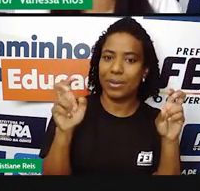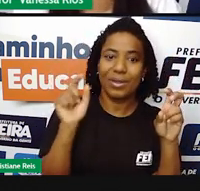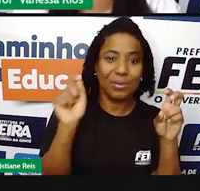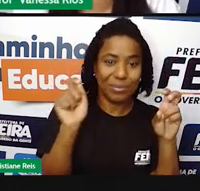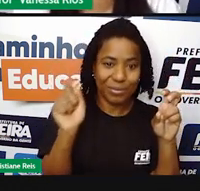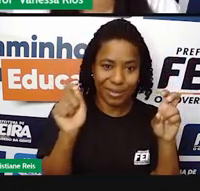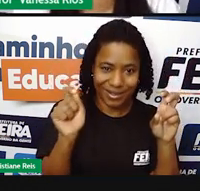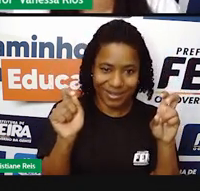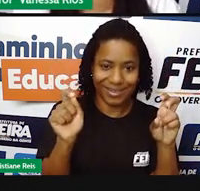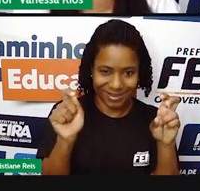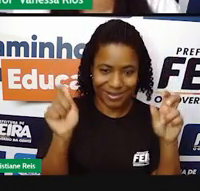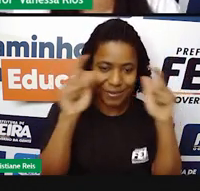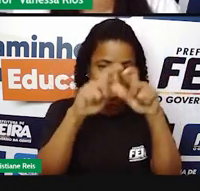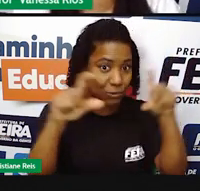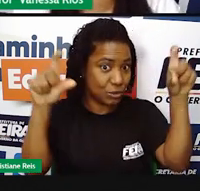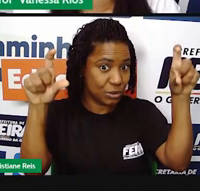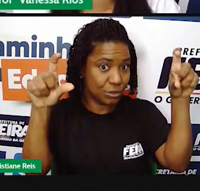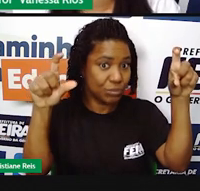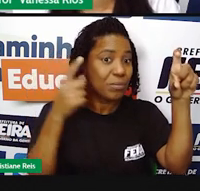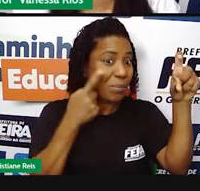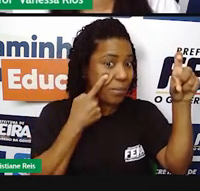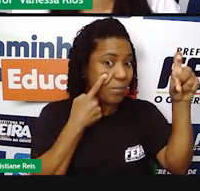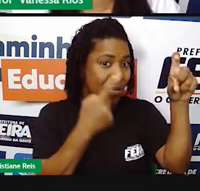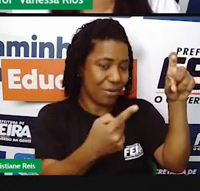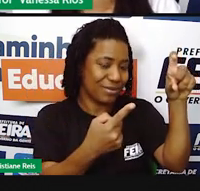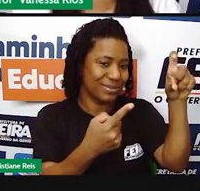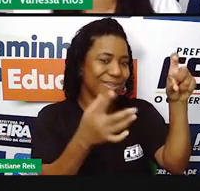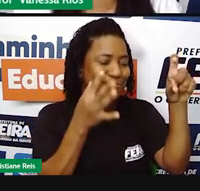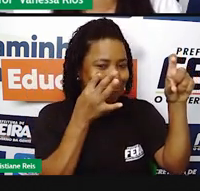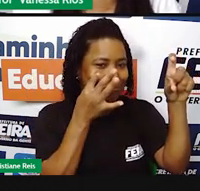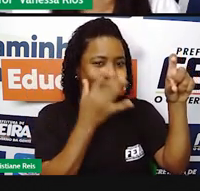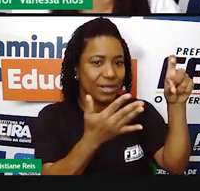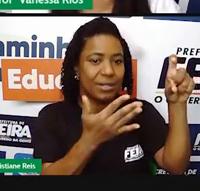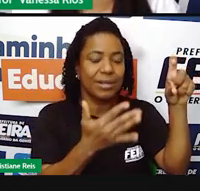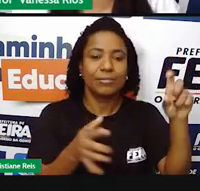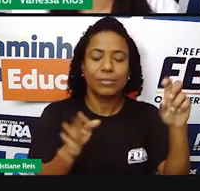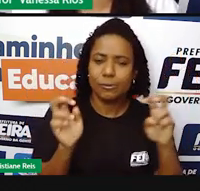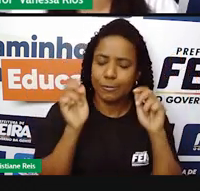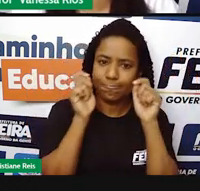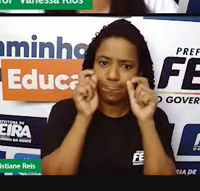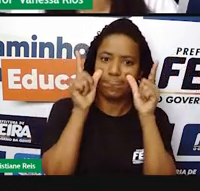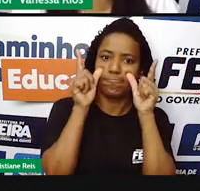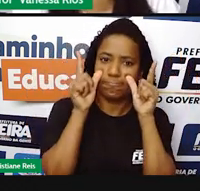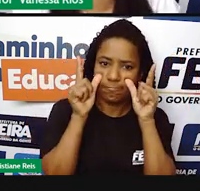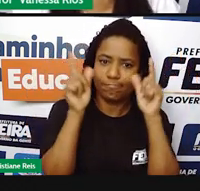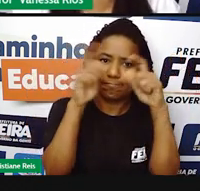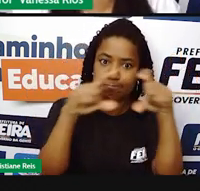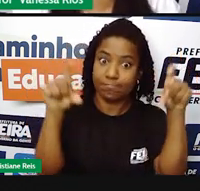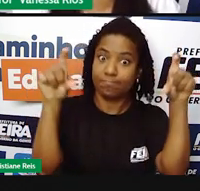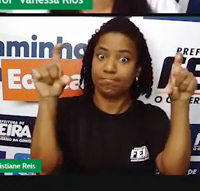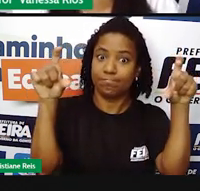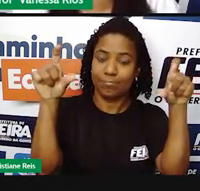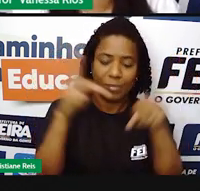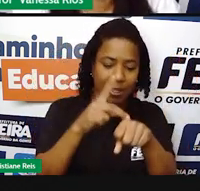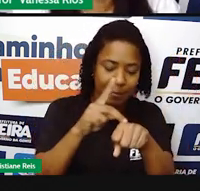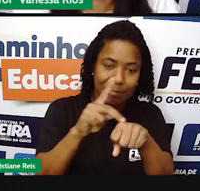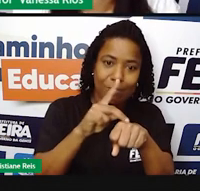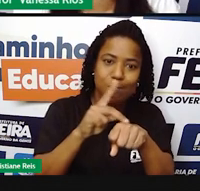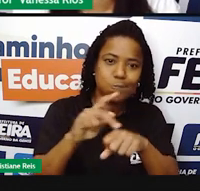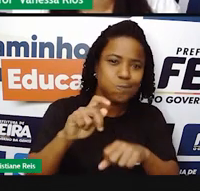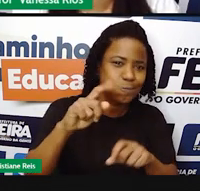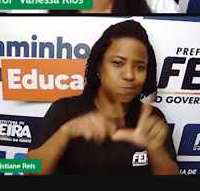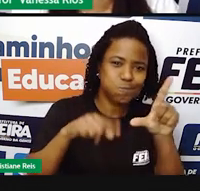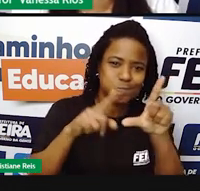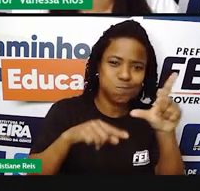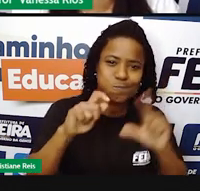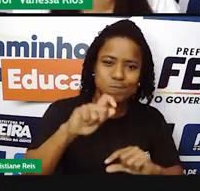né, essa característica, mas também chamar a atenção. Por isso aparecem letras maiores, em letras mais escuras,